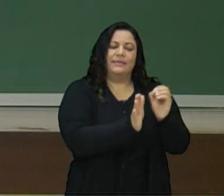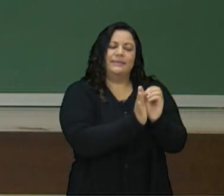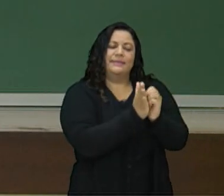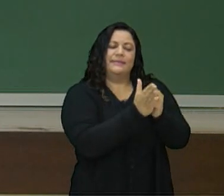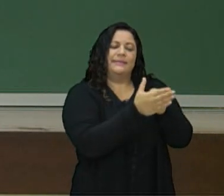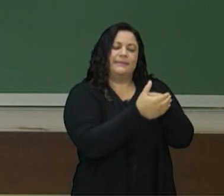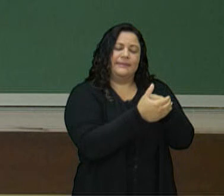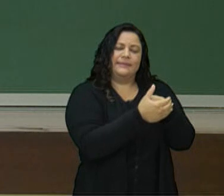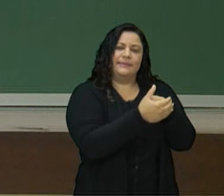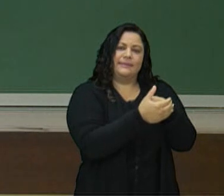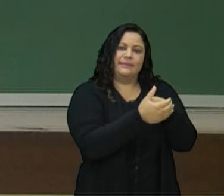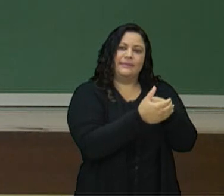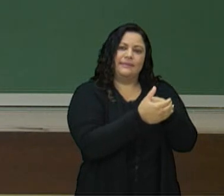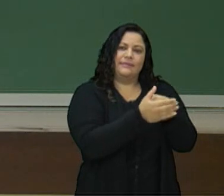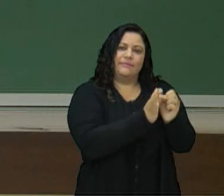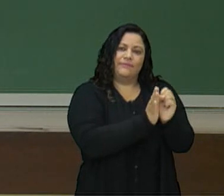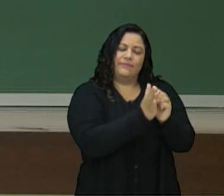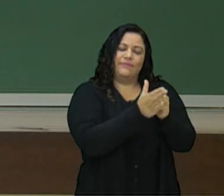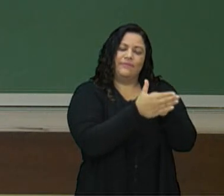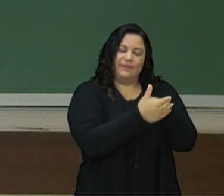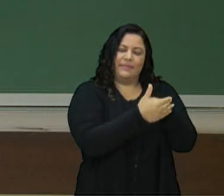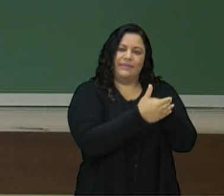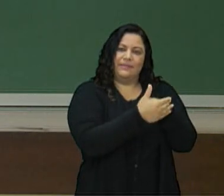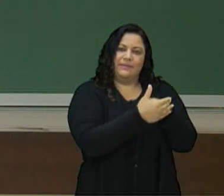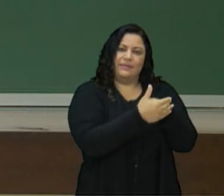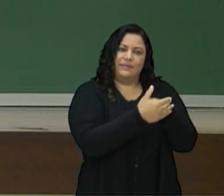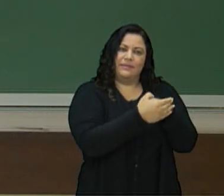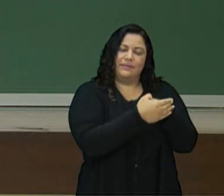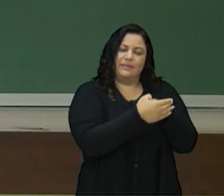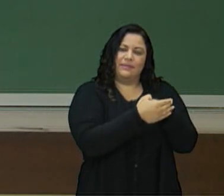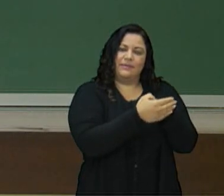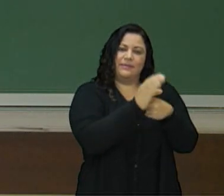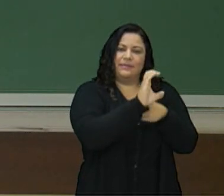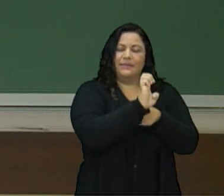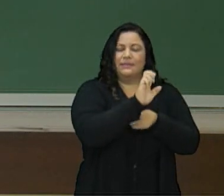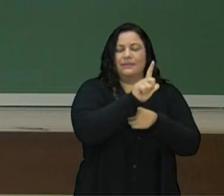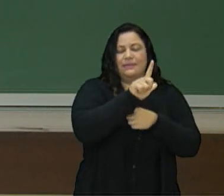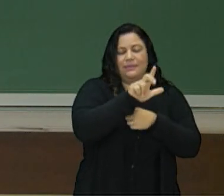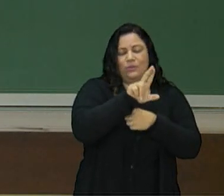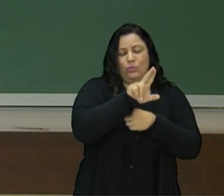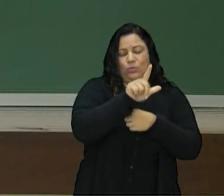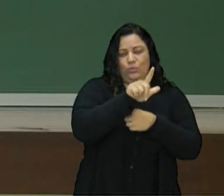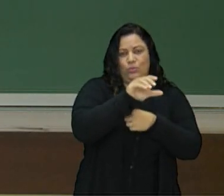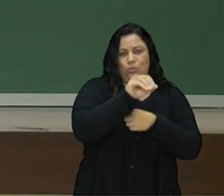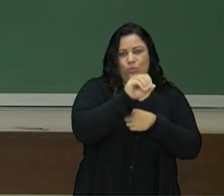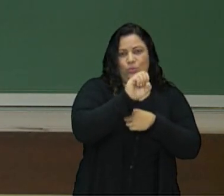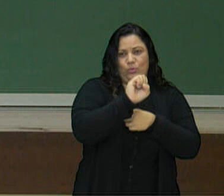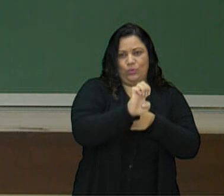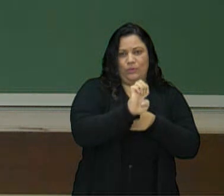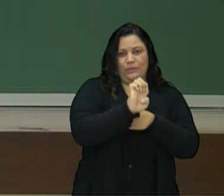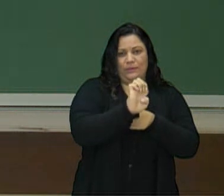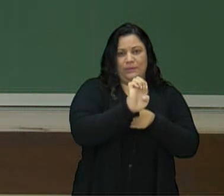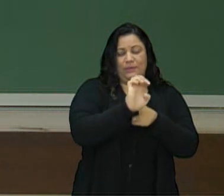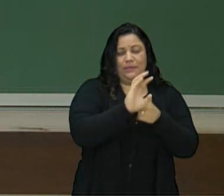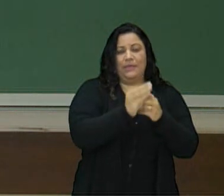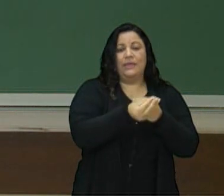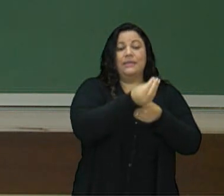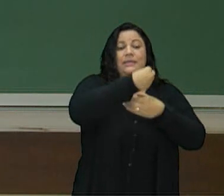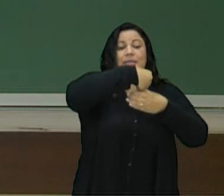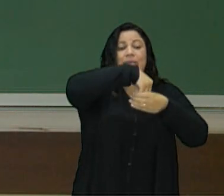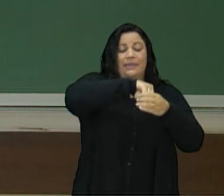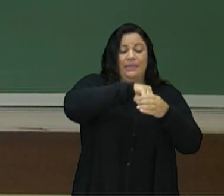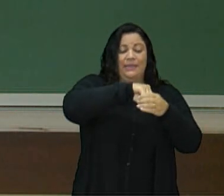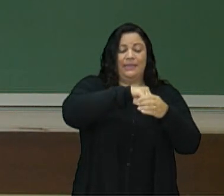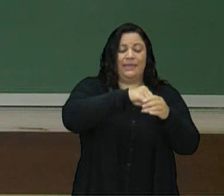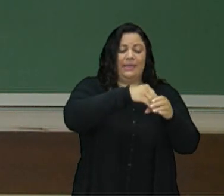feita de celulose, e ela tem uma organela lá dentro, chamada vacúolo, que ela ocupa um